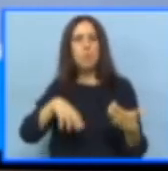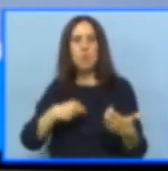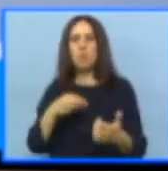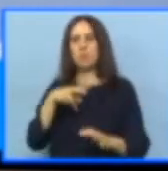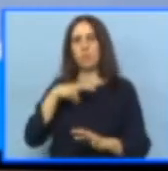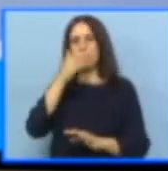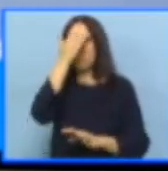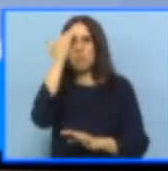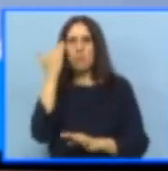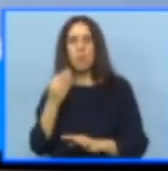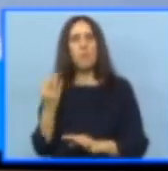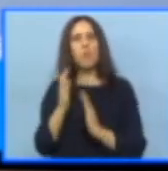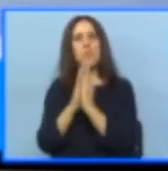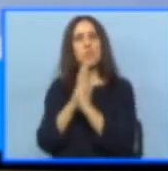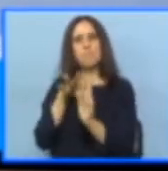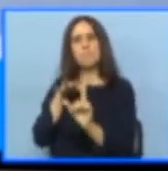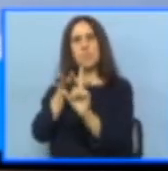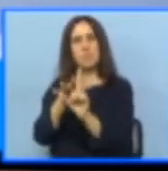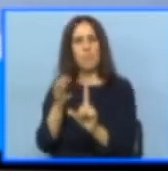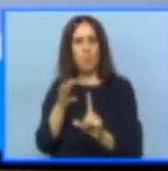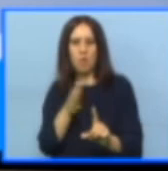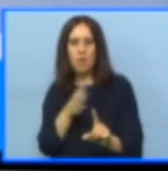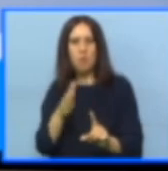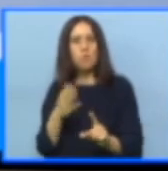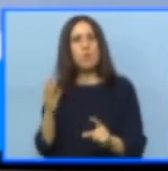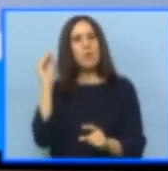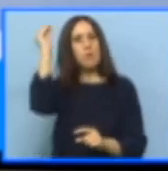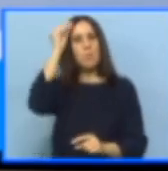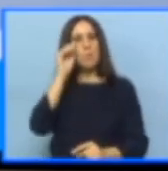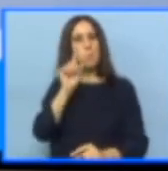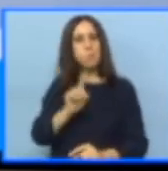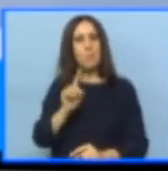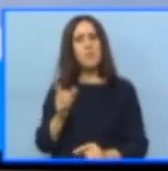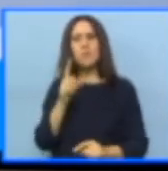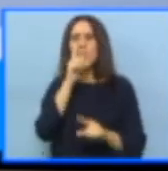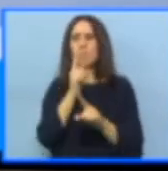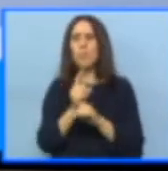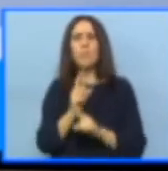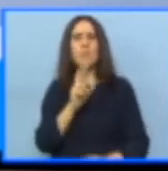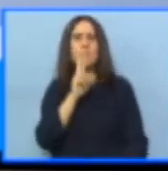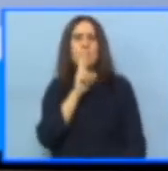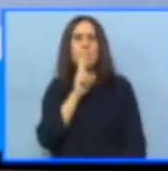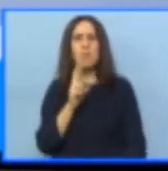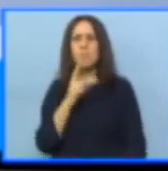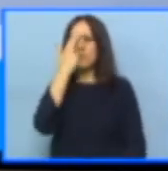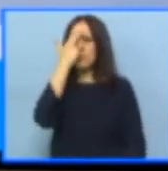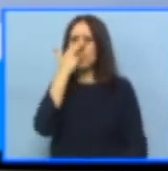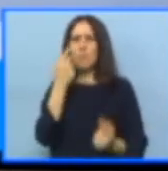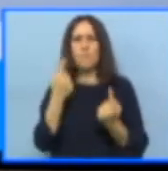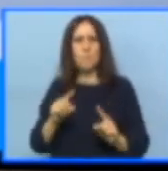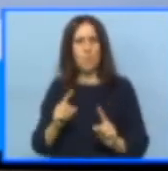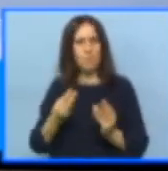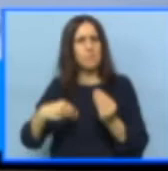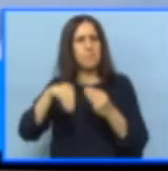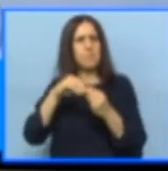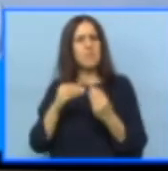com a perseguição religiosa que tivemos na altura da Primeira República, mas ao mesmo tempo Fátima é muito mais do que história, e há também aqui